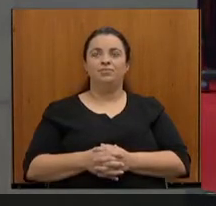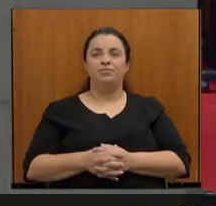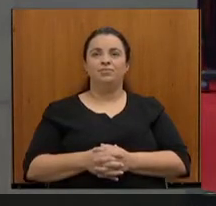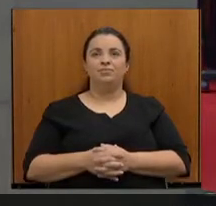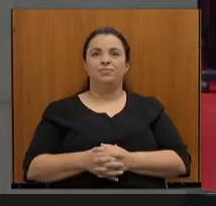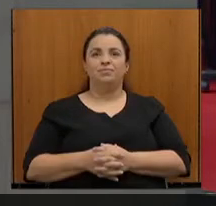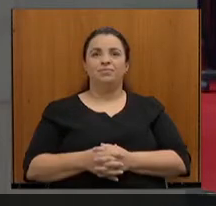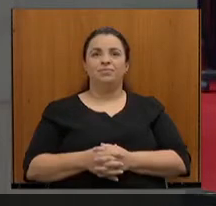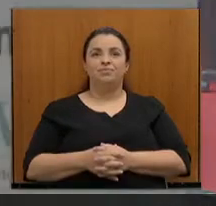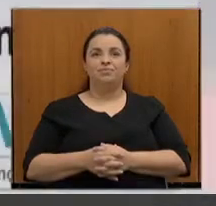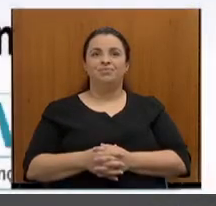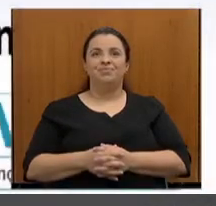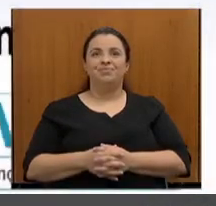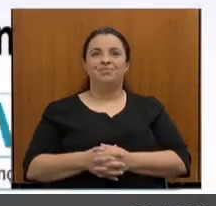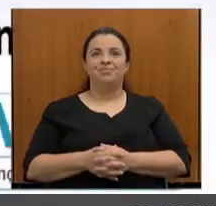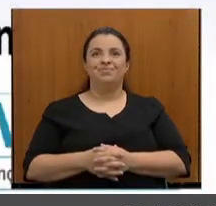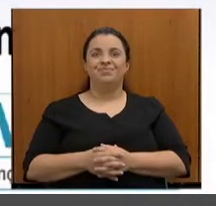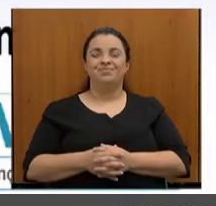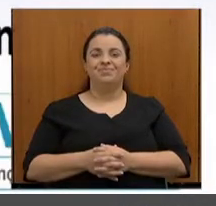Vai colocar ali?